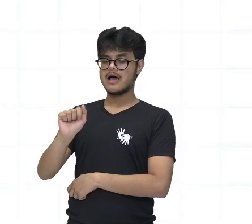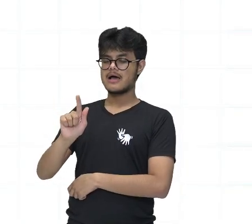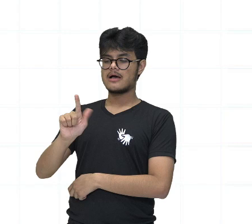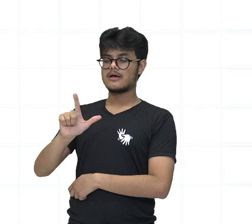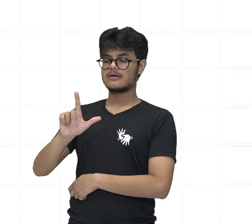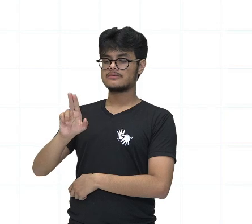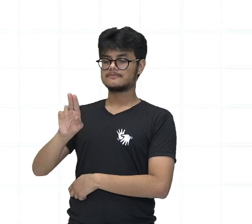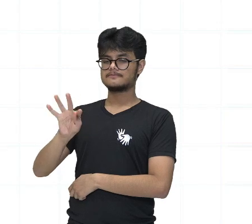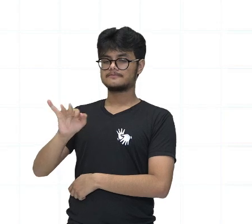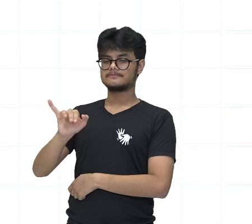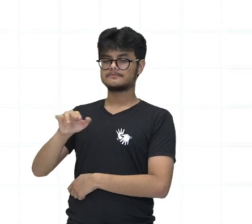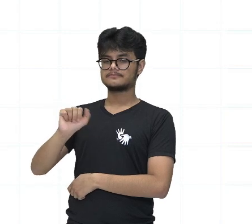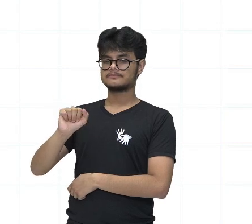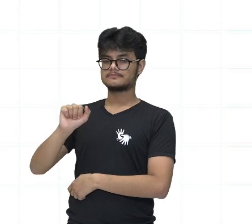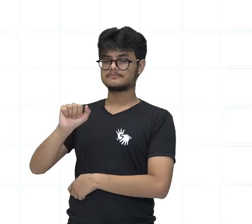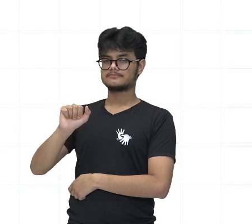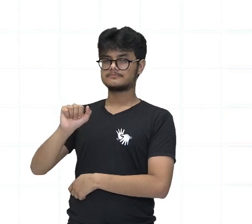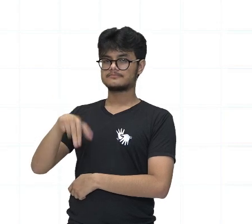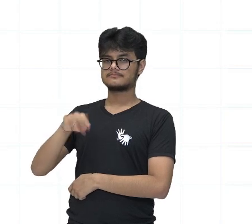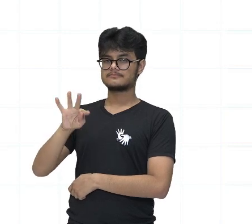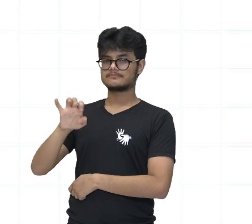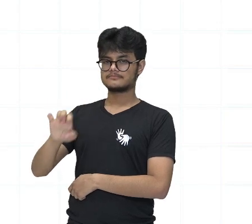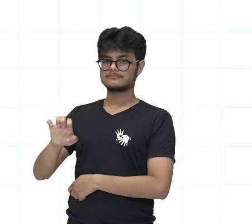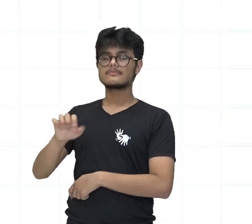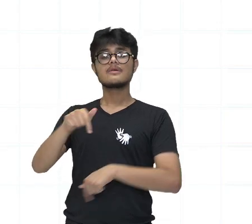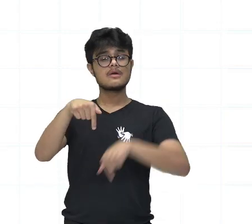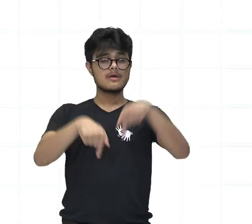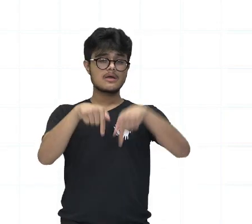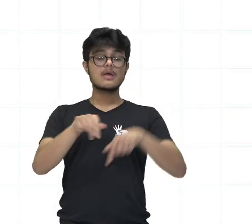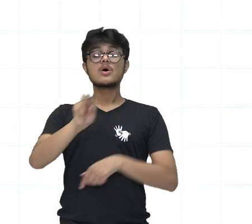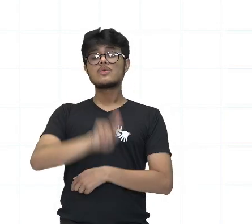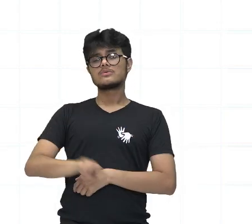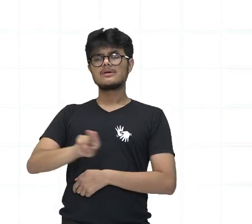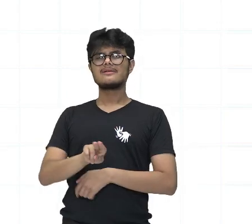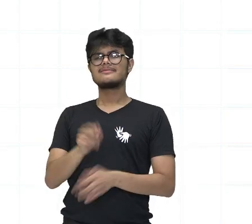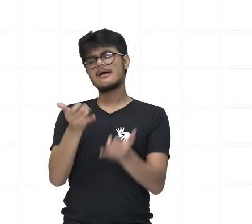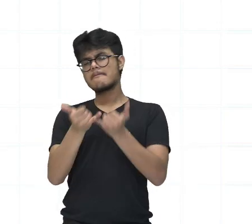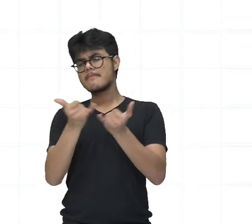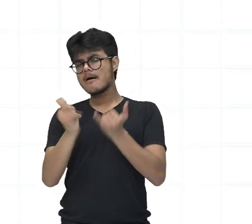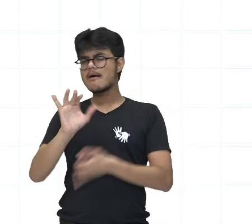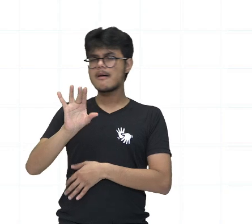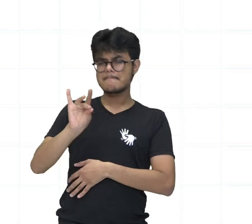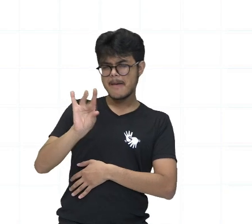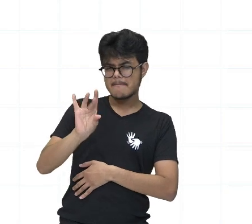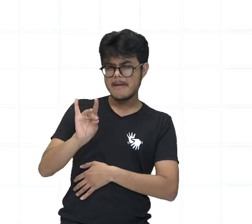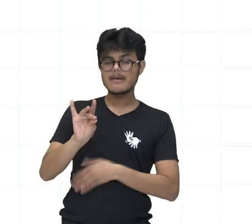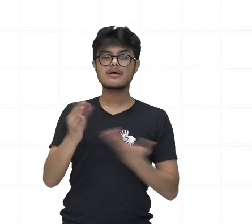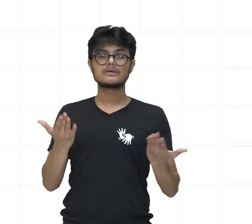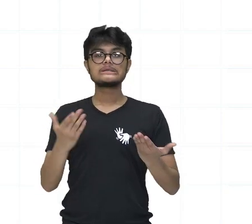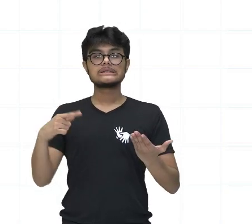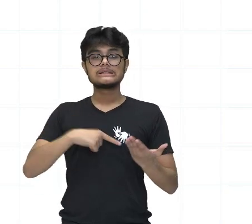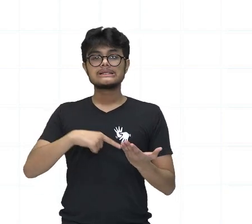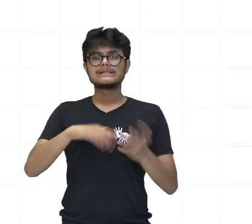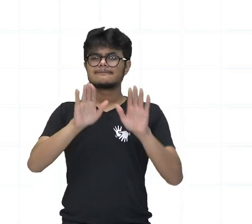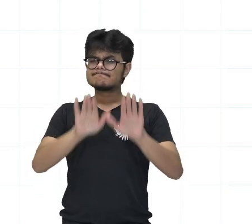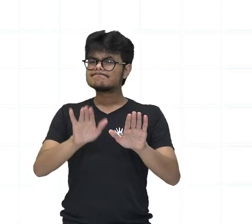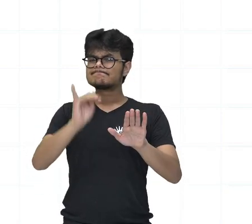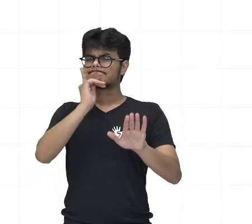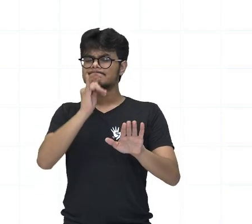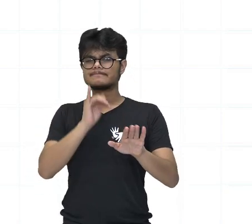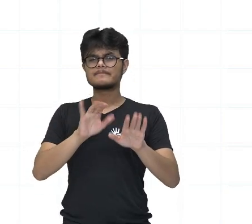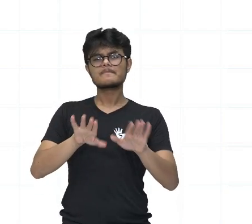É uma substância que funciona como uma cola, que tem como função ligar e fixar